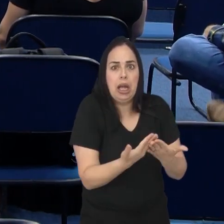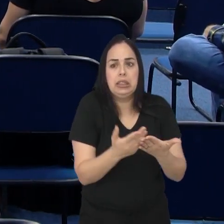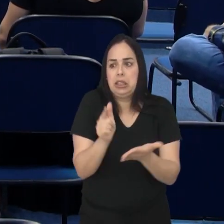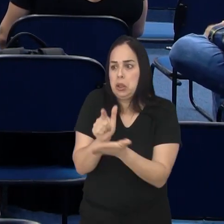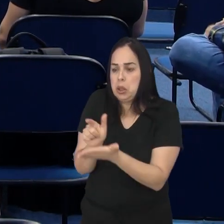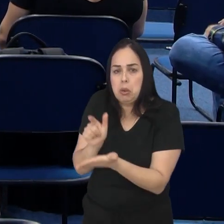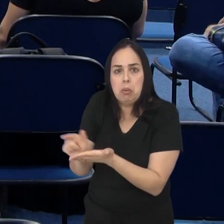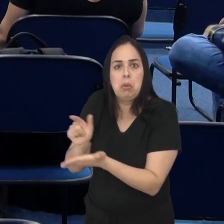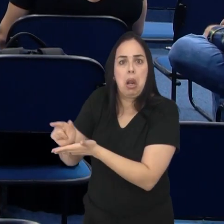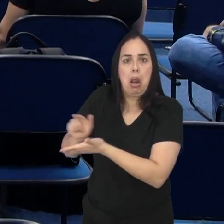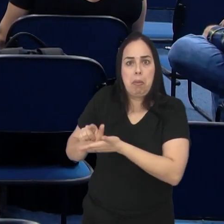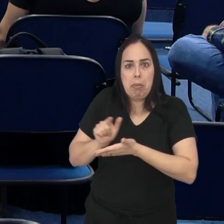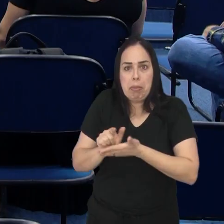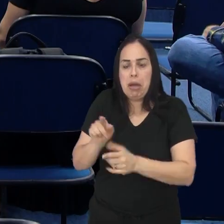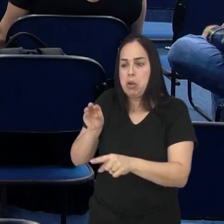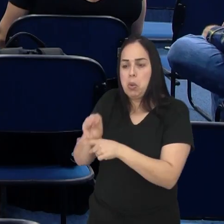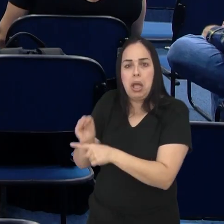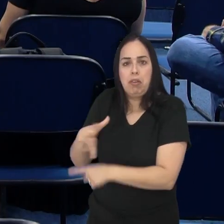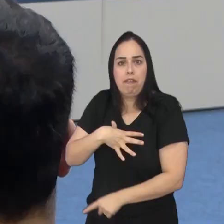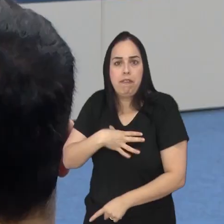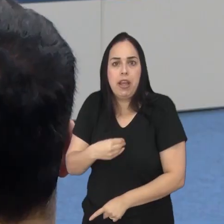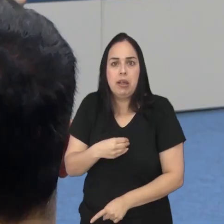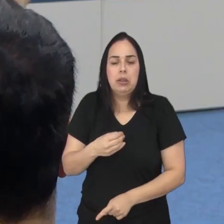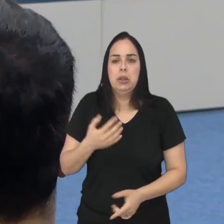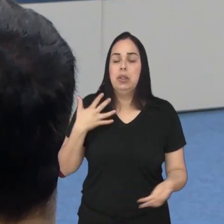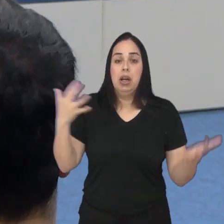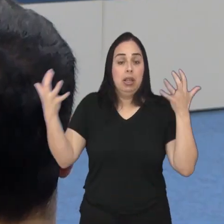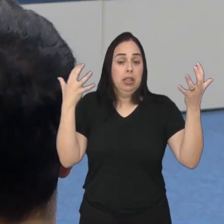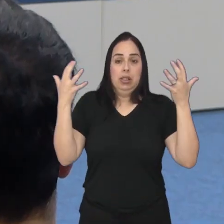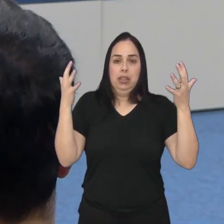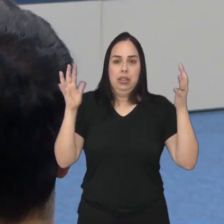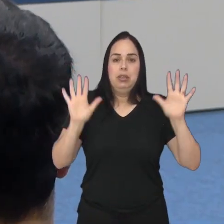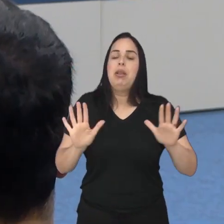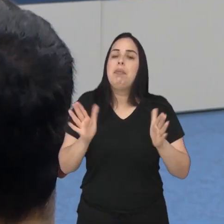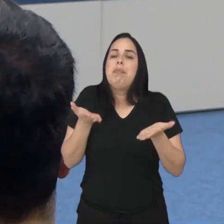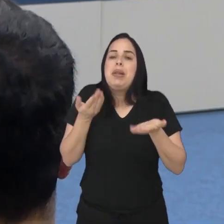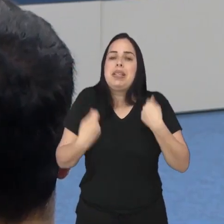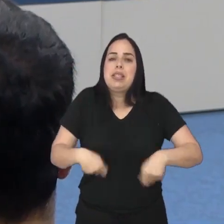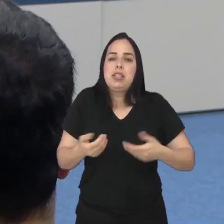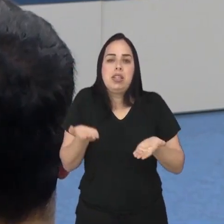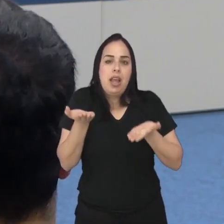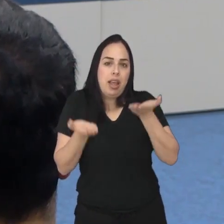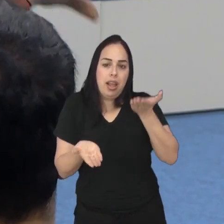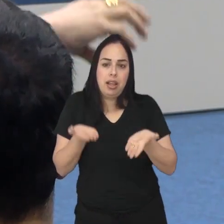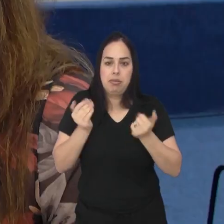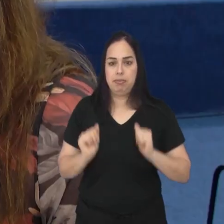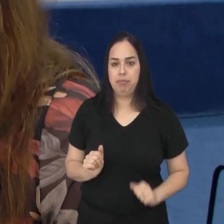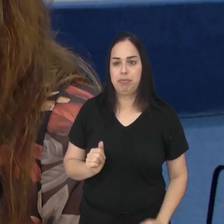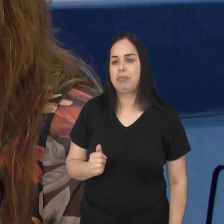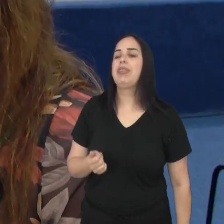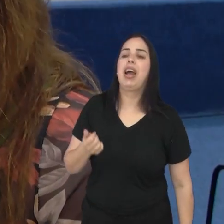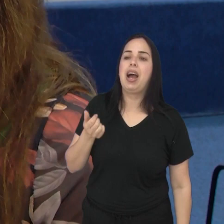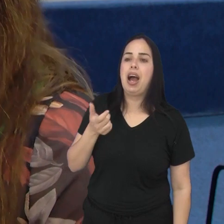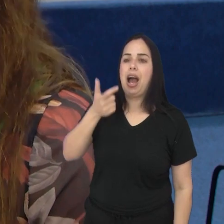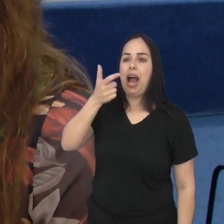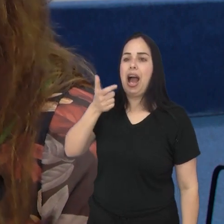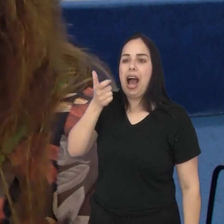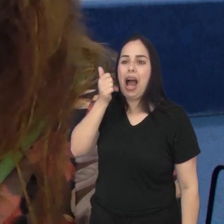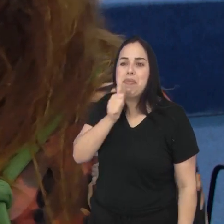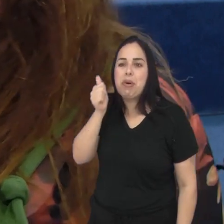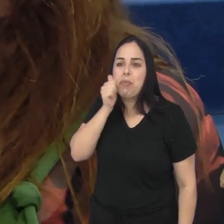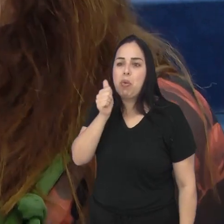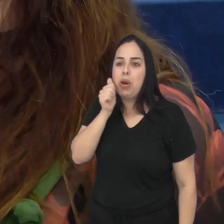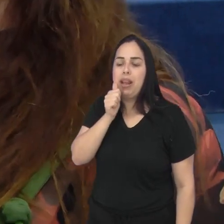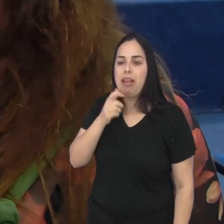tarefas domésticas e cuidar de um filho com deficiência. Para ela, o conhecimento é a chave para o equilíbrio. Quando uma mulher tem um filho